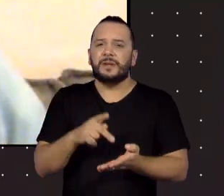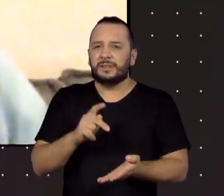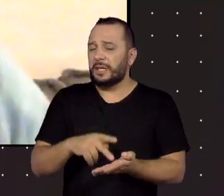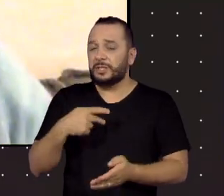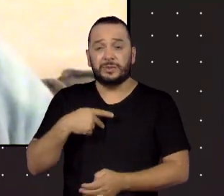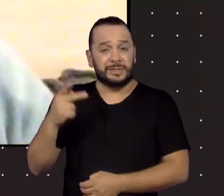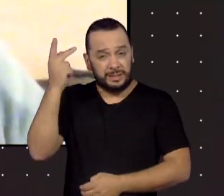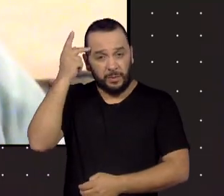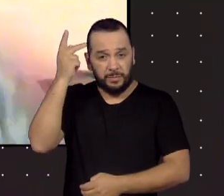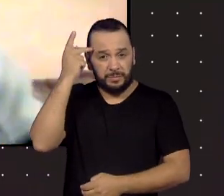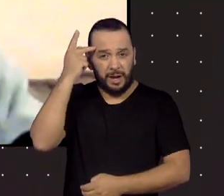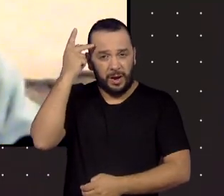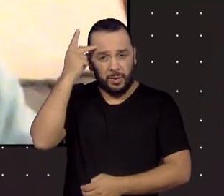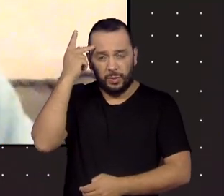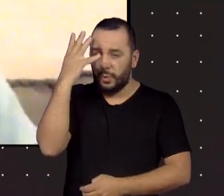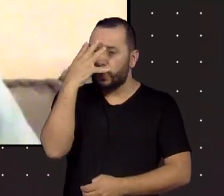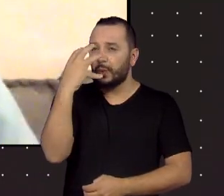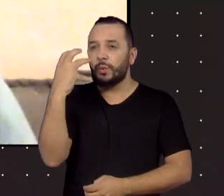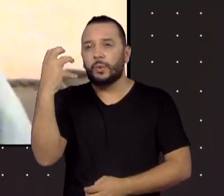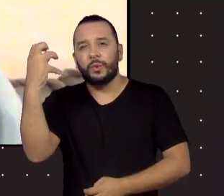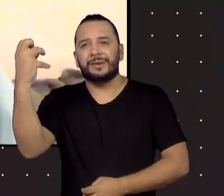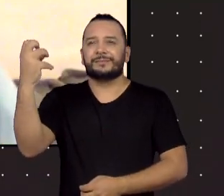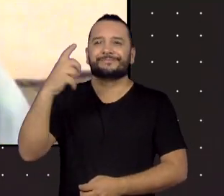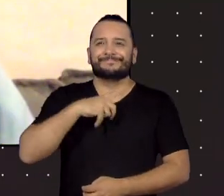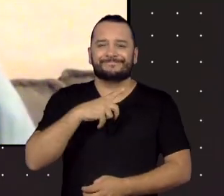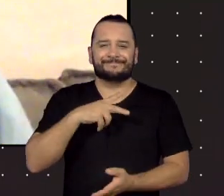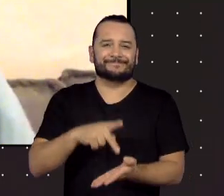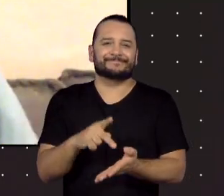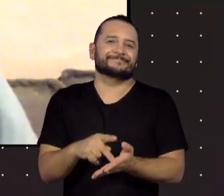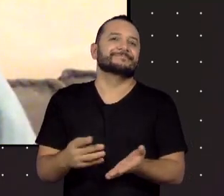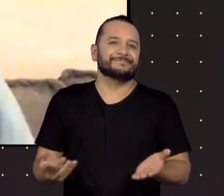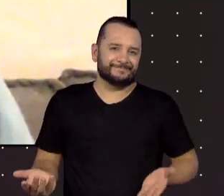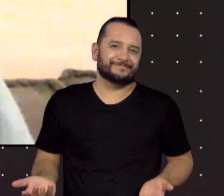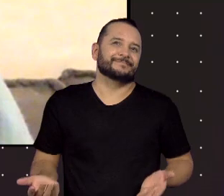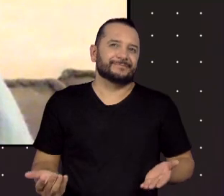louca, insensata. E aí,